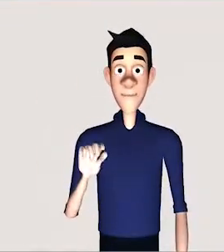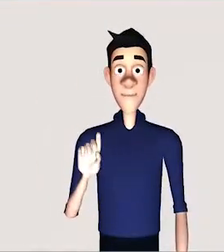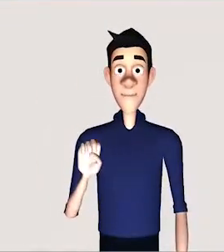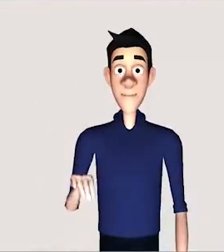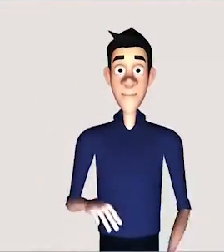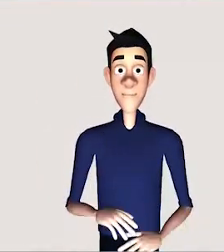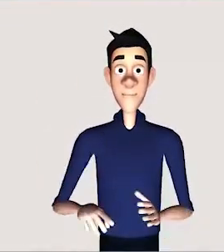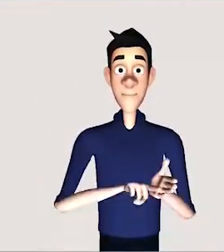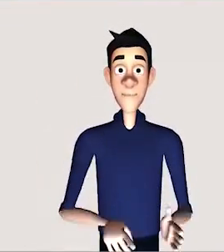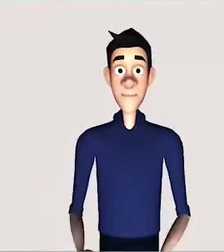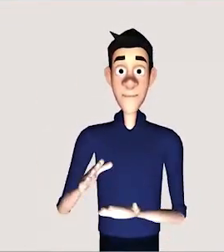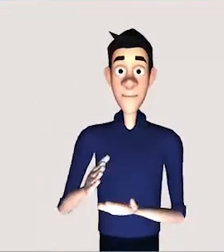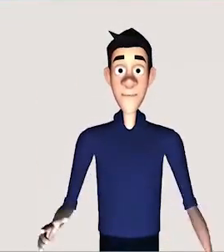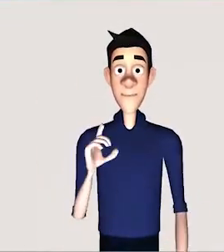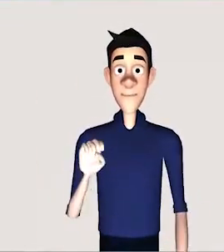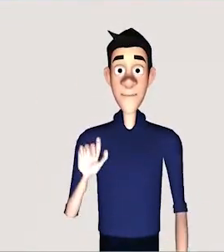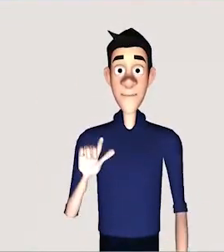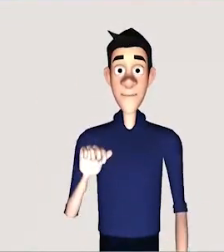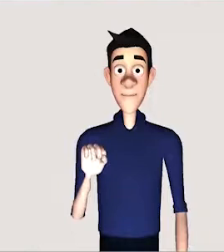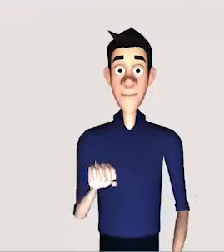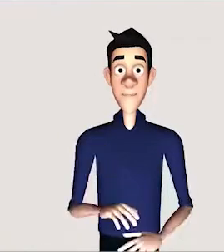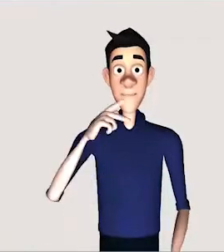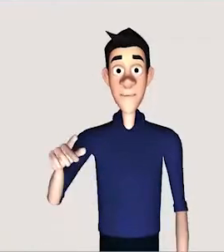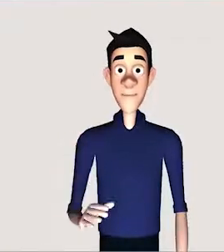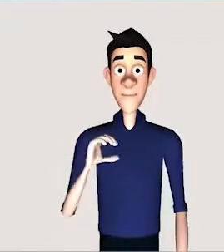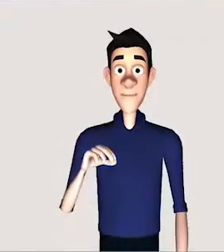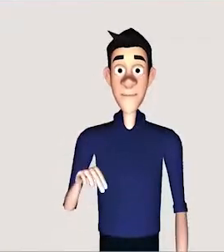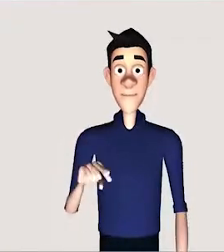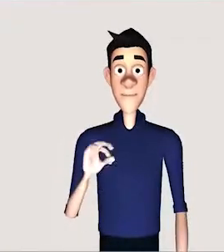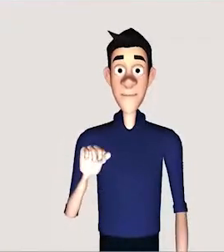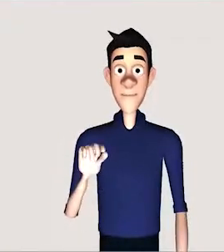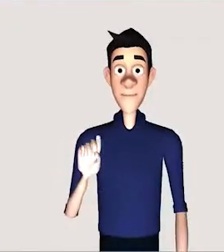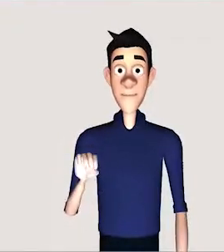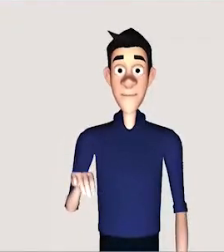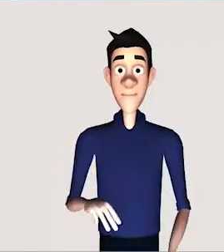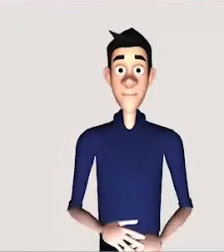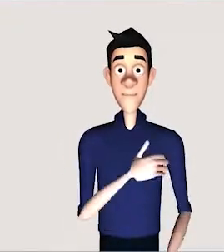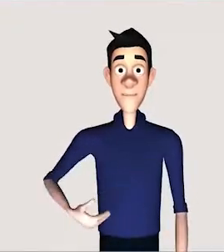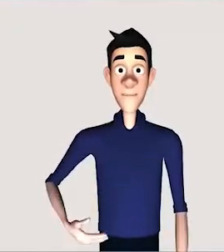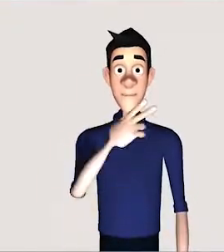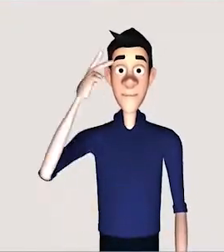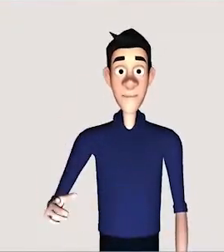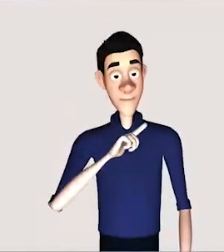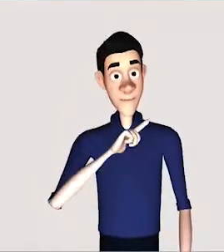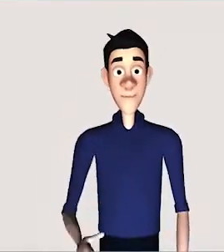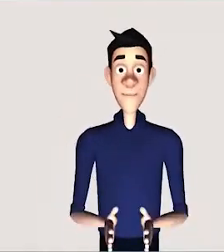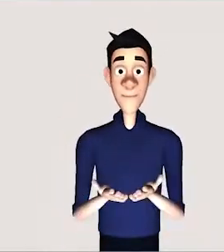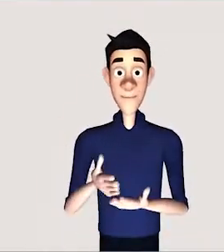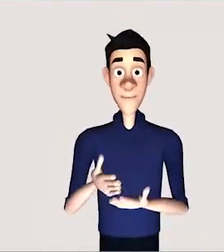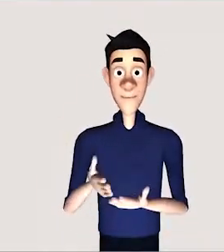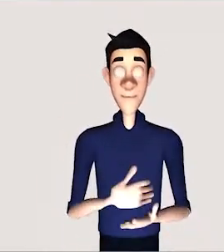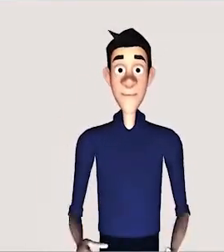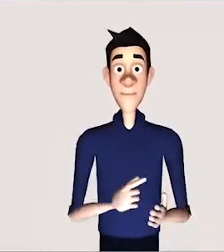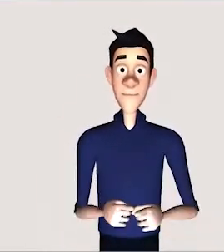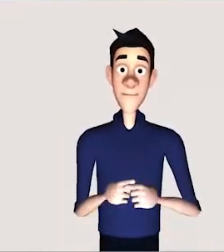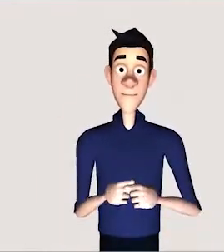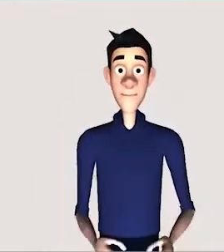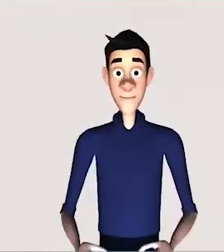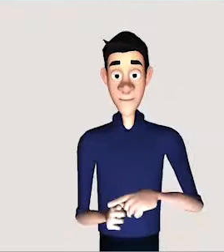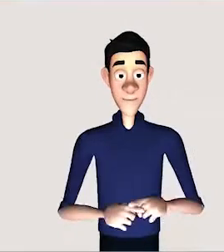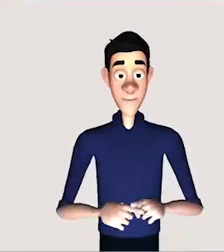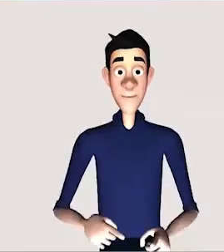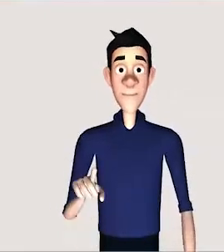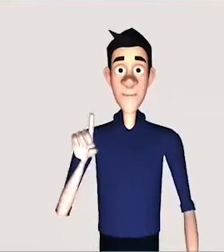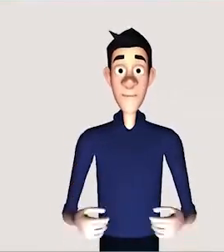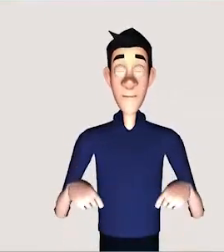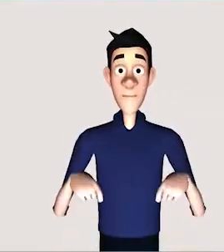é utilizada para passagem com ingresso, porque o ingresso pode ser uma outra técnica. Tem o sensor eletrônico, que hoje em dia